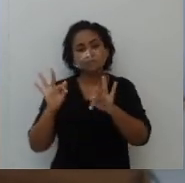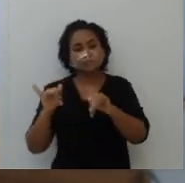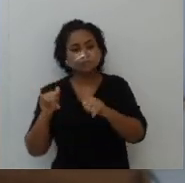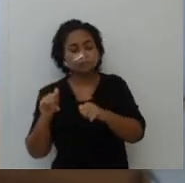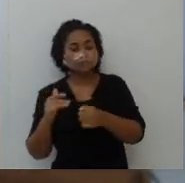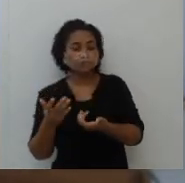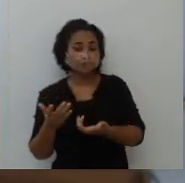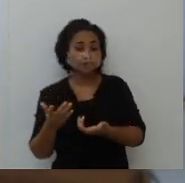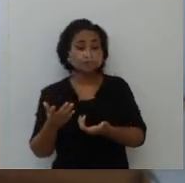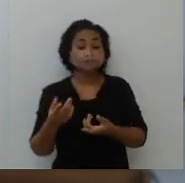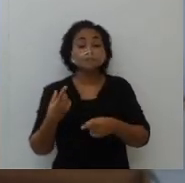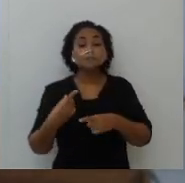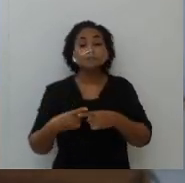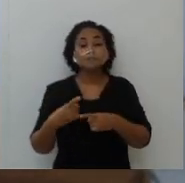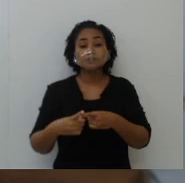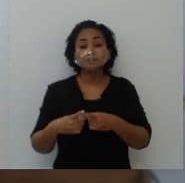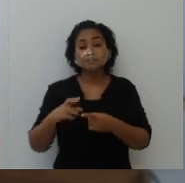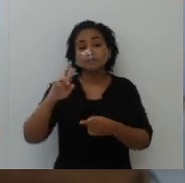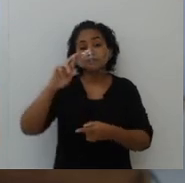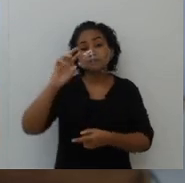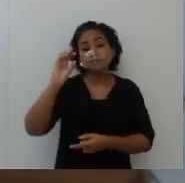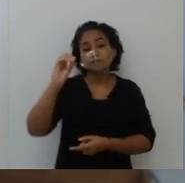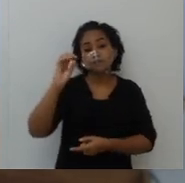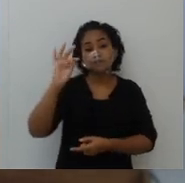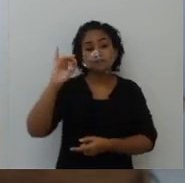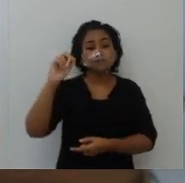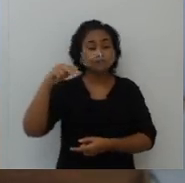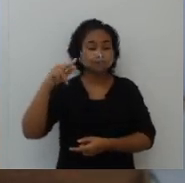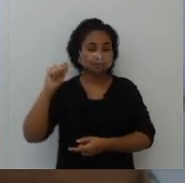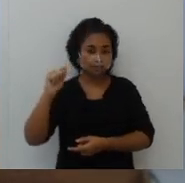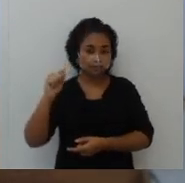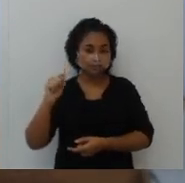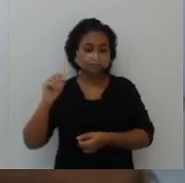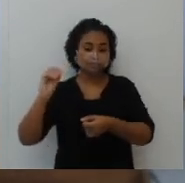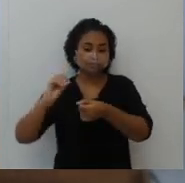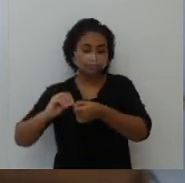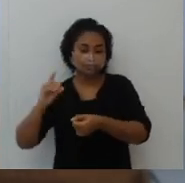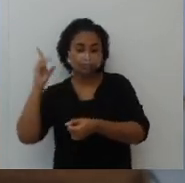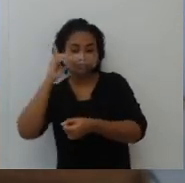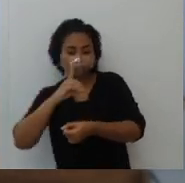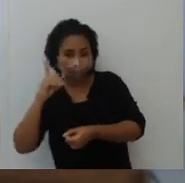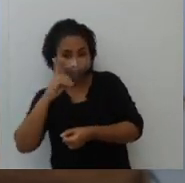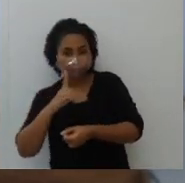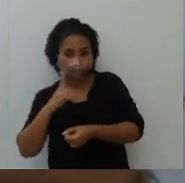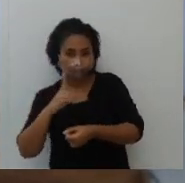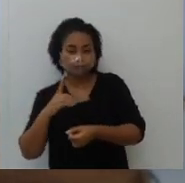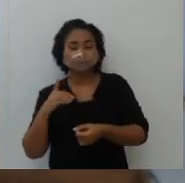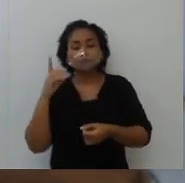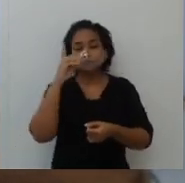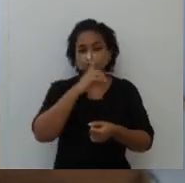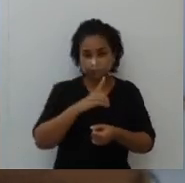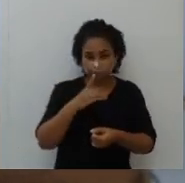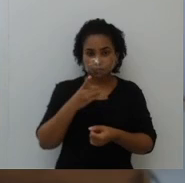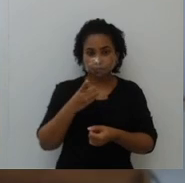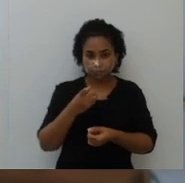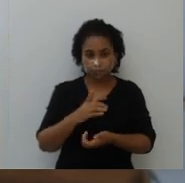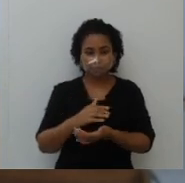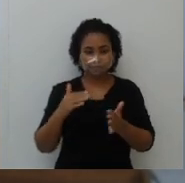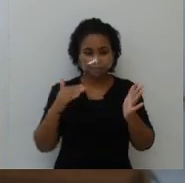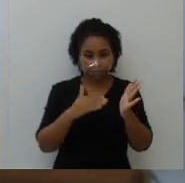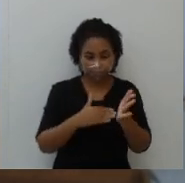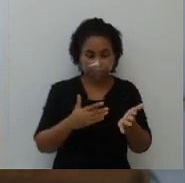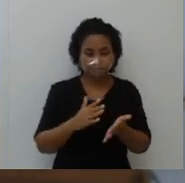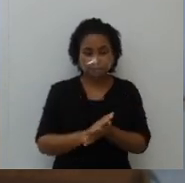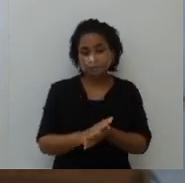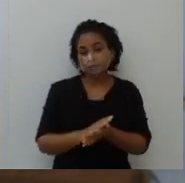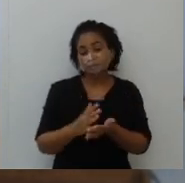semana, isso é minha rotina. O que você faz de domingo a domingo? A gente usa o presente simples, tá? Que é